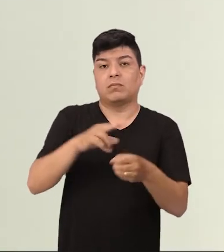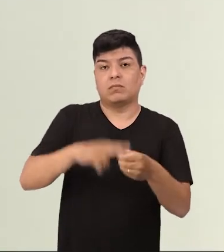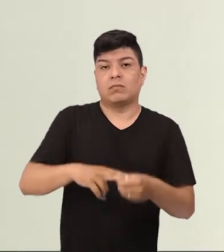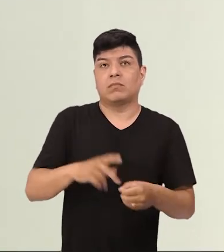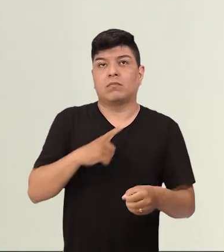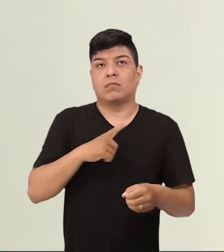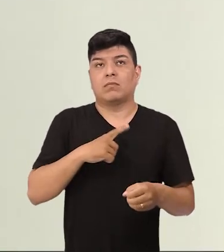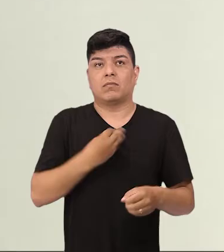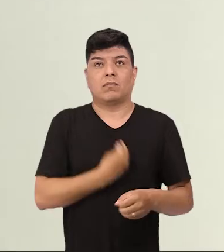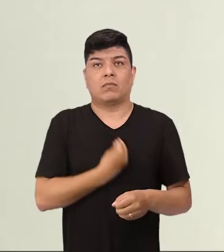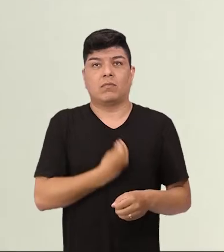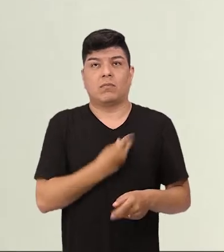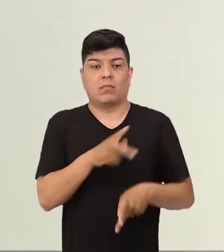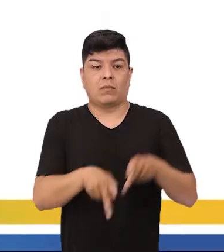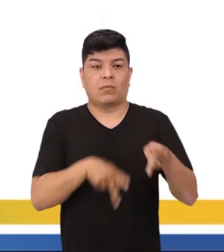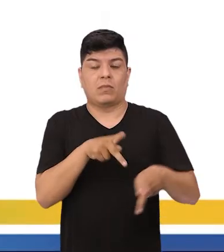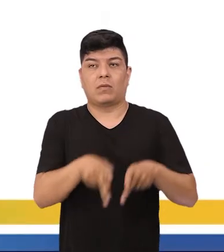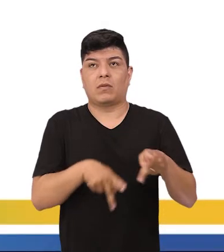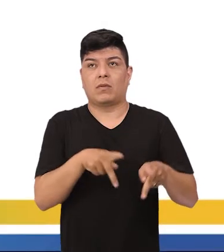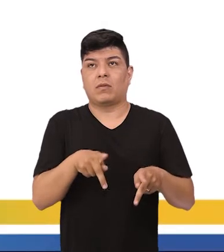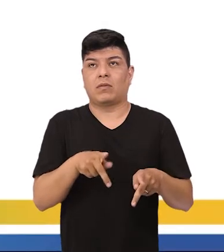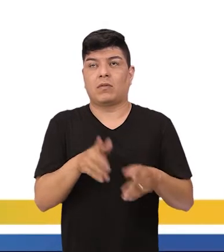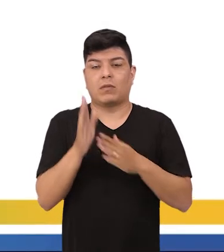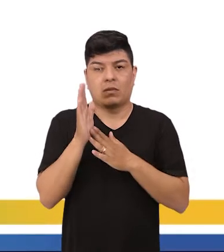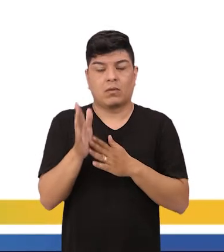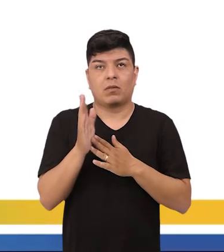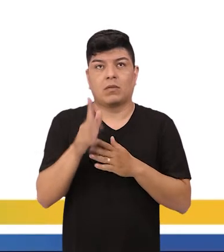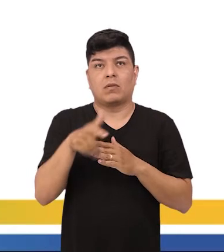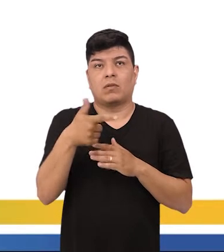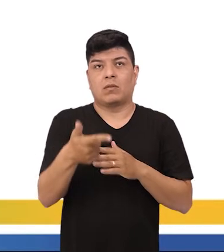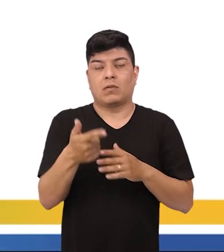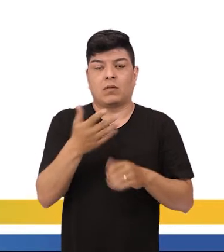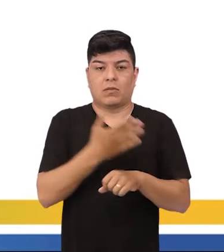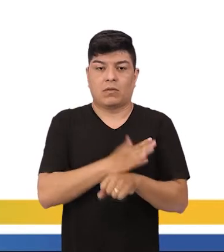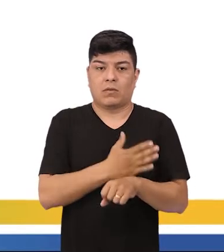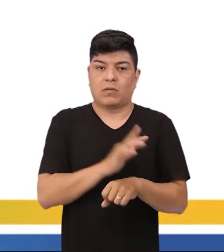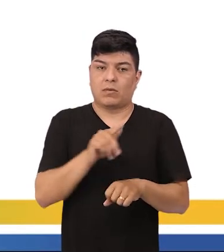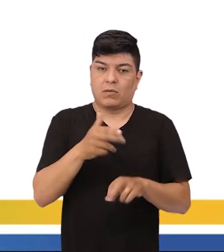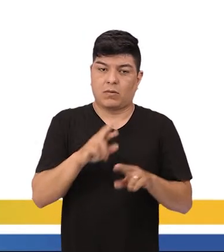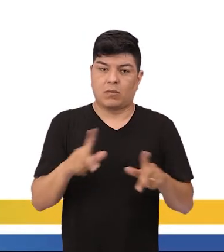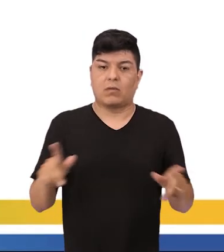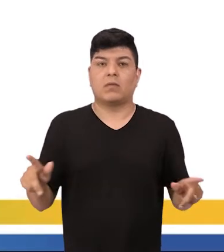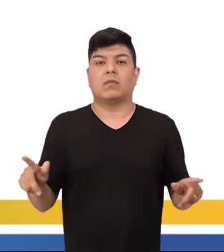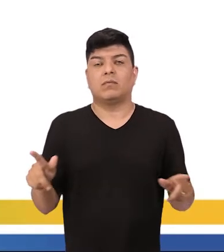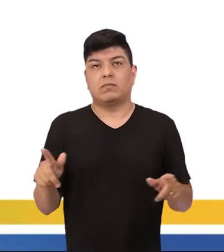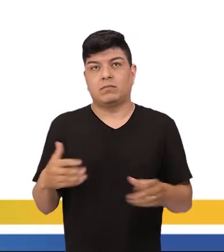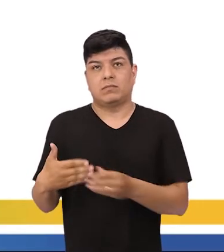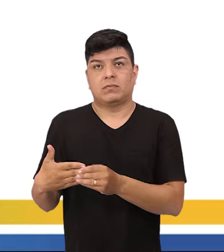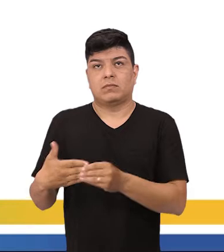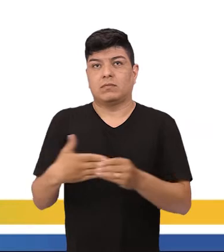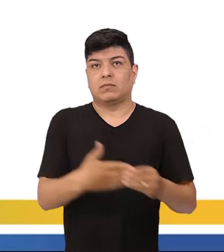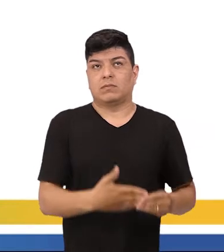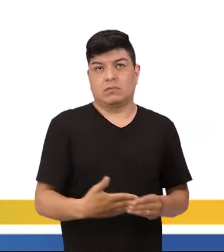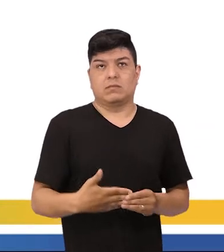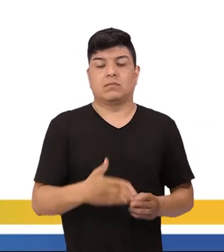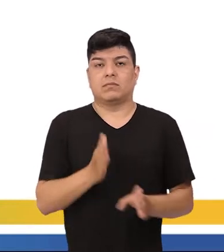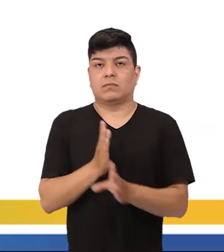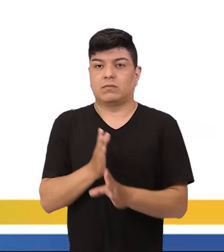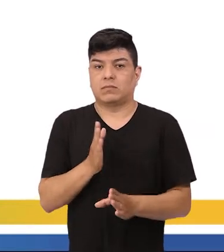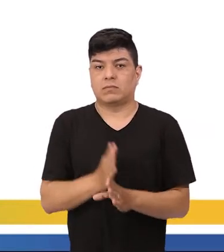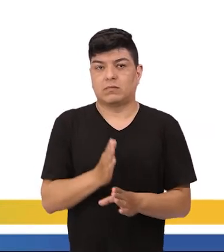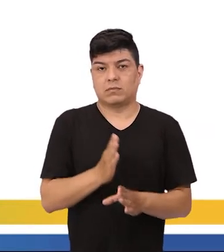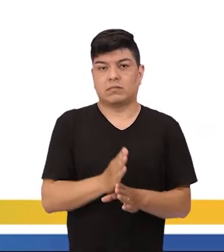de povoamento, né? Que elas já seguem outra dinâmica, né? Que elas acontecem por causa do